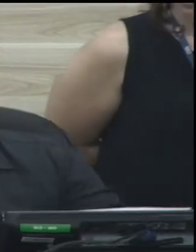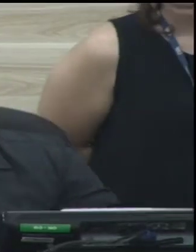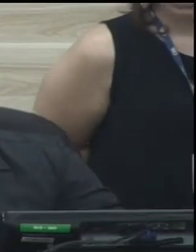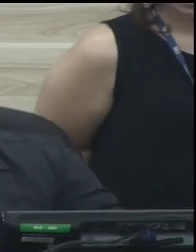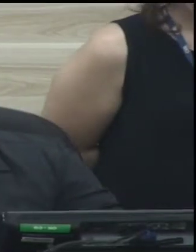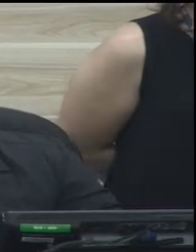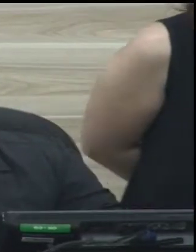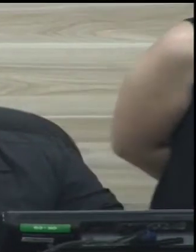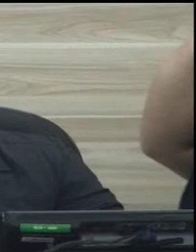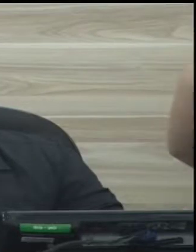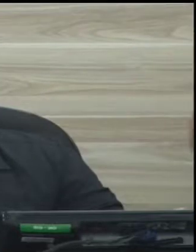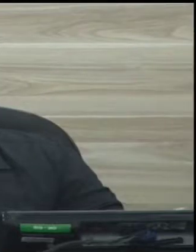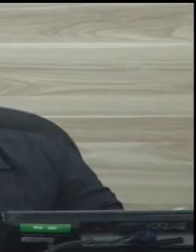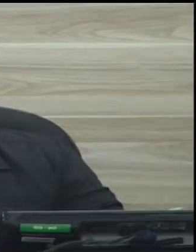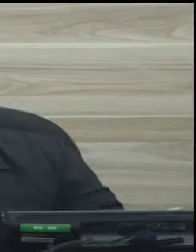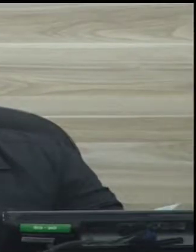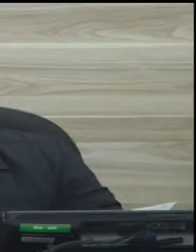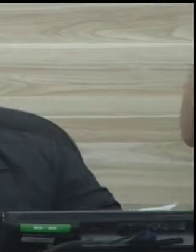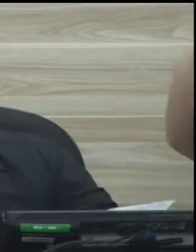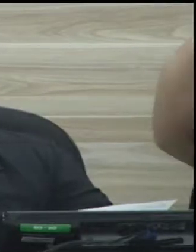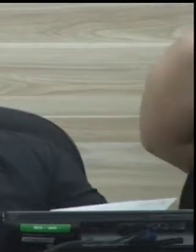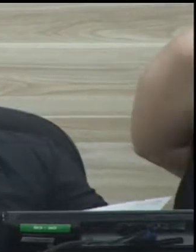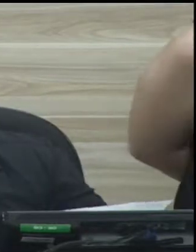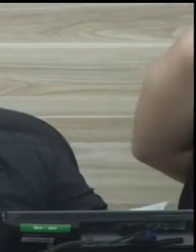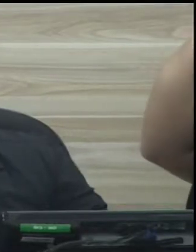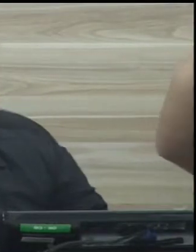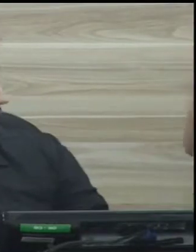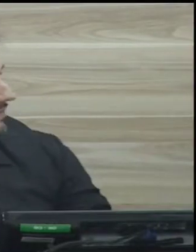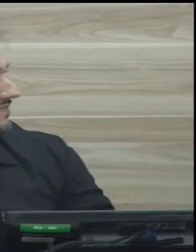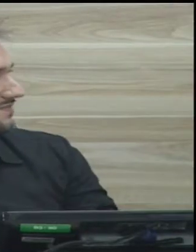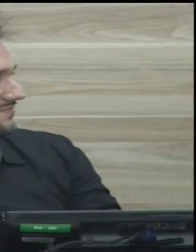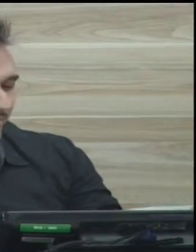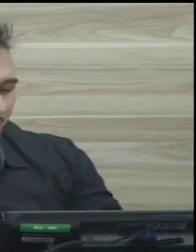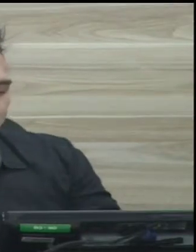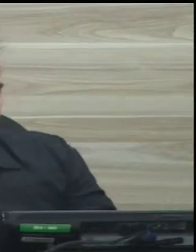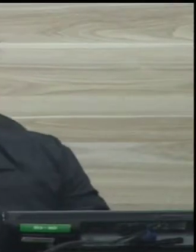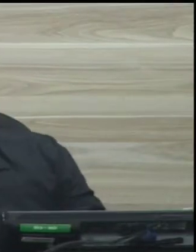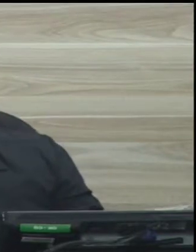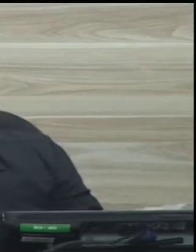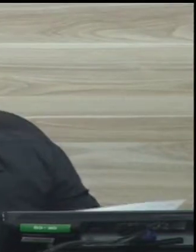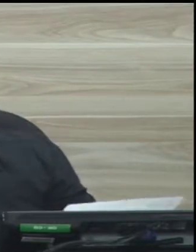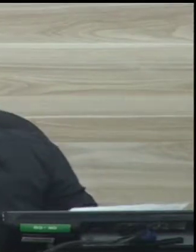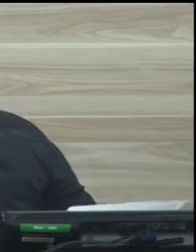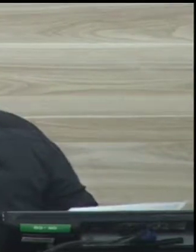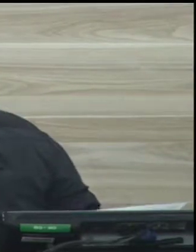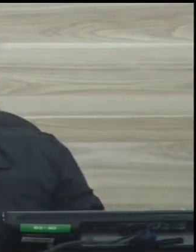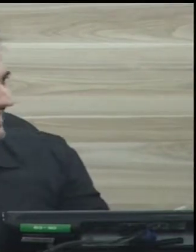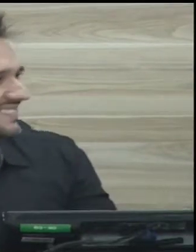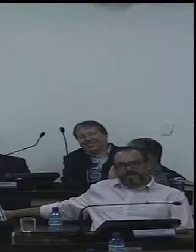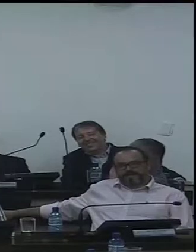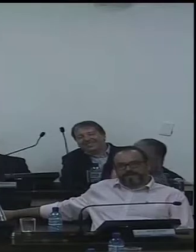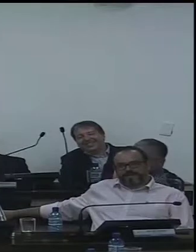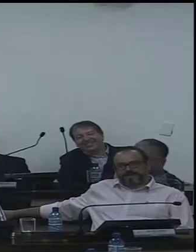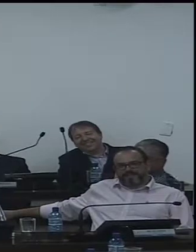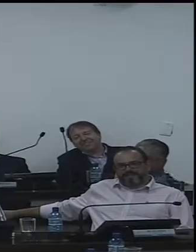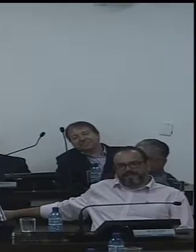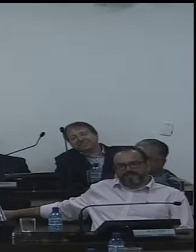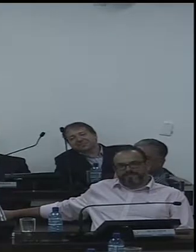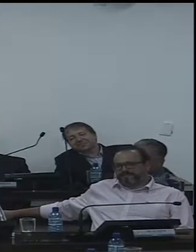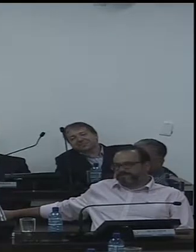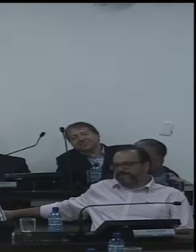E eu passo a palavra ao primeiro secretário para a leitura de matéria. Primeira secretária, perdoe.